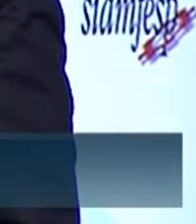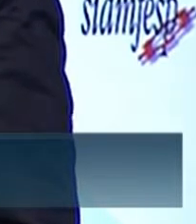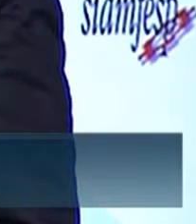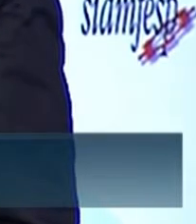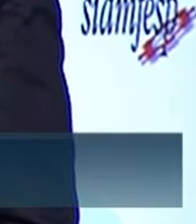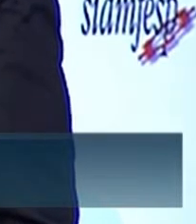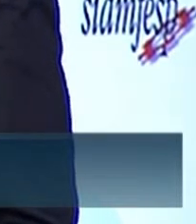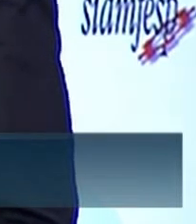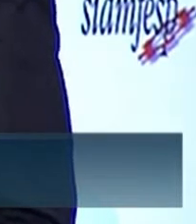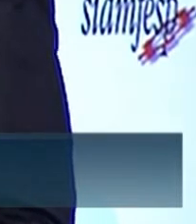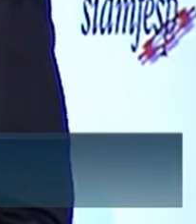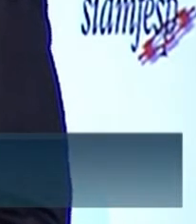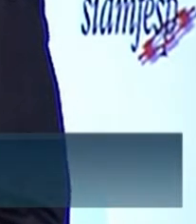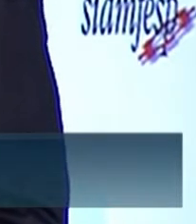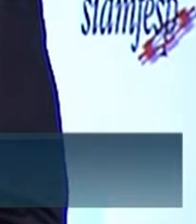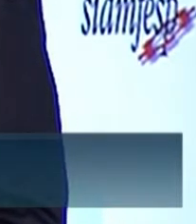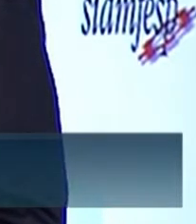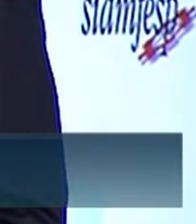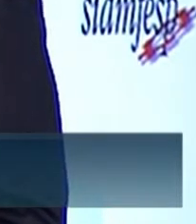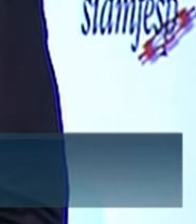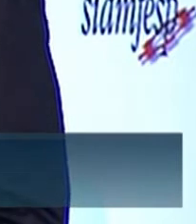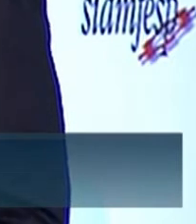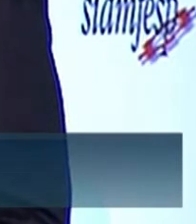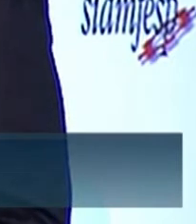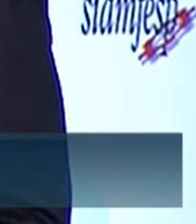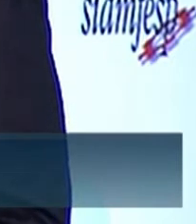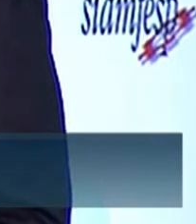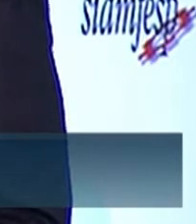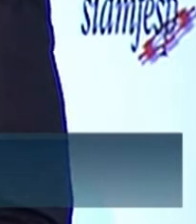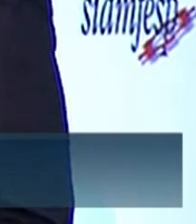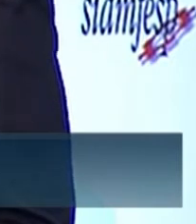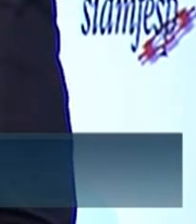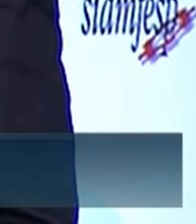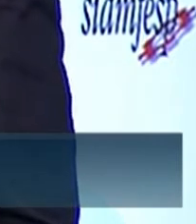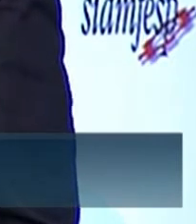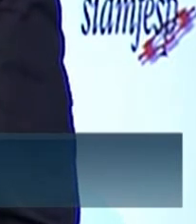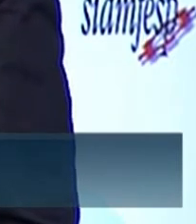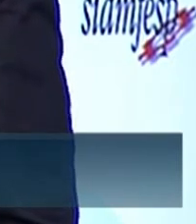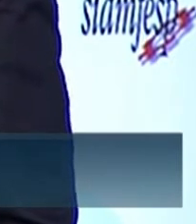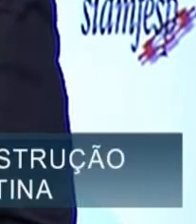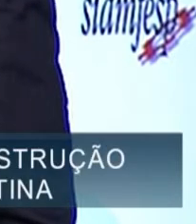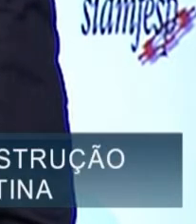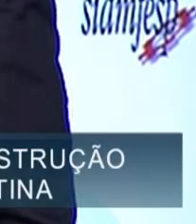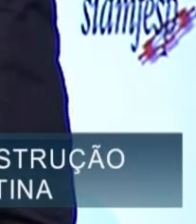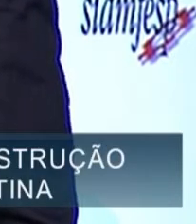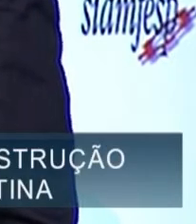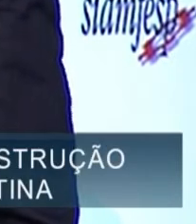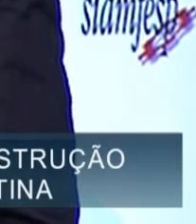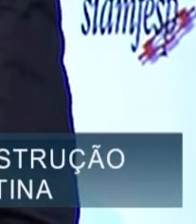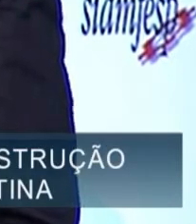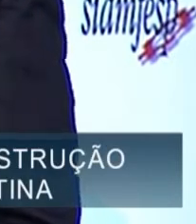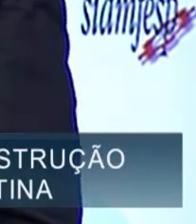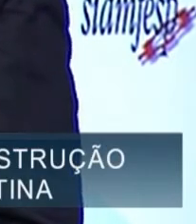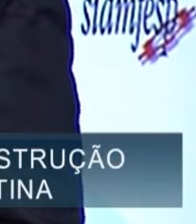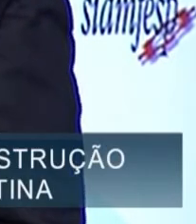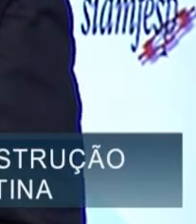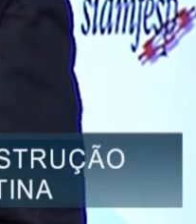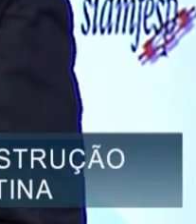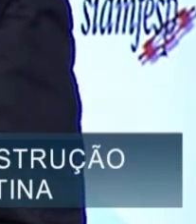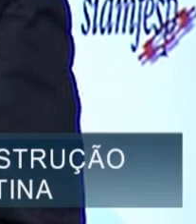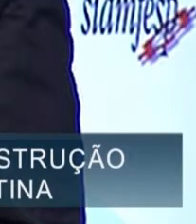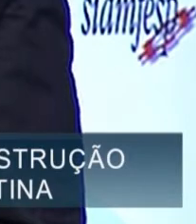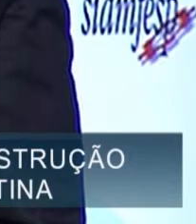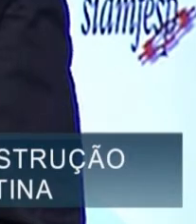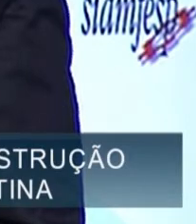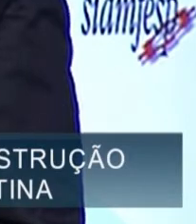pequenos empresários, os pequenos construtores, que colaboram decisivamente aí para o avanço do Brasil. Por isso, parabéns